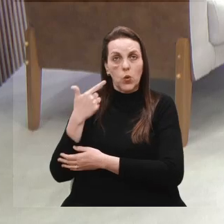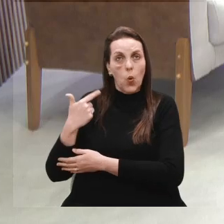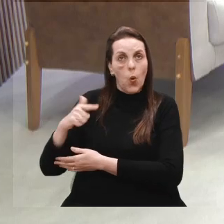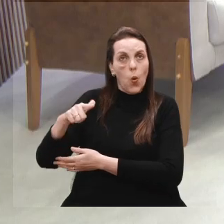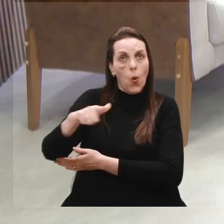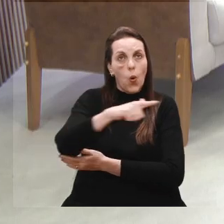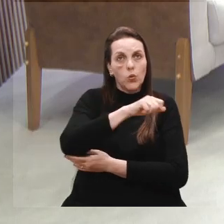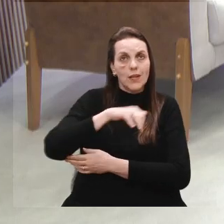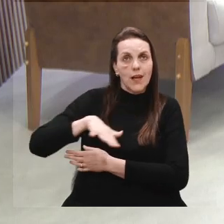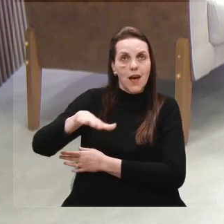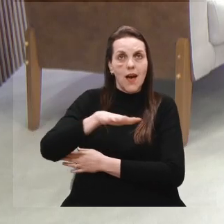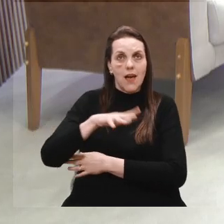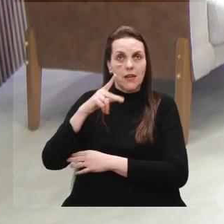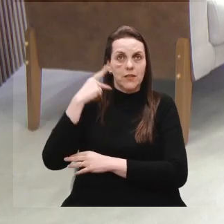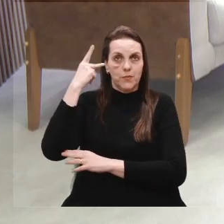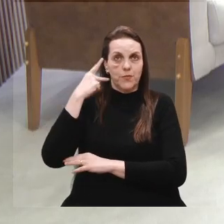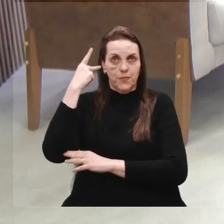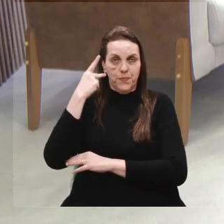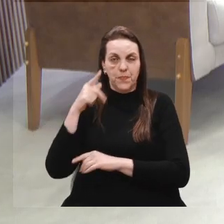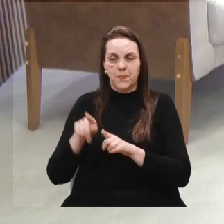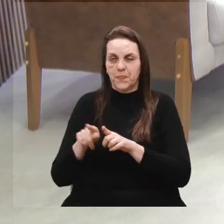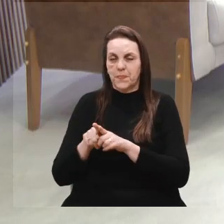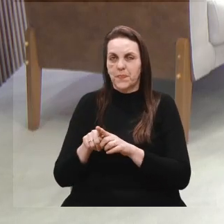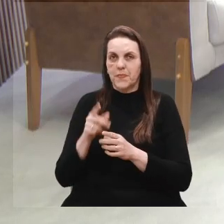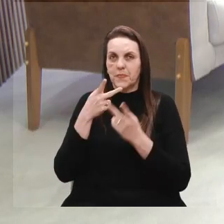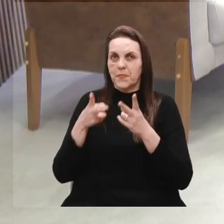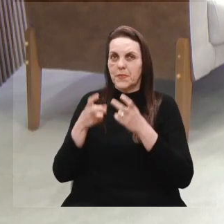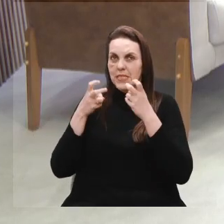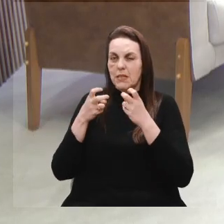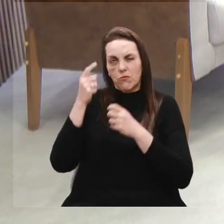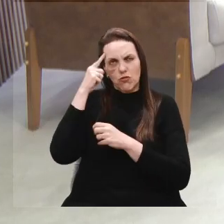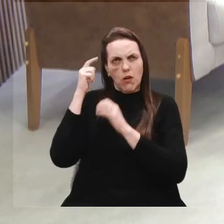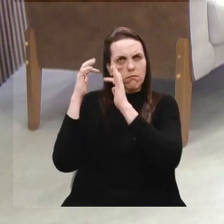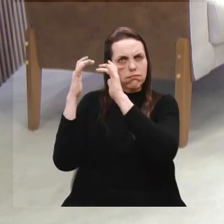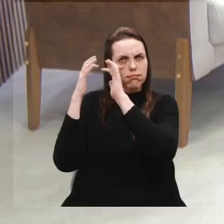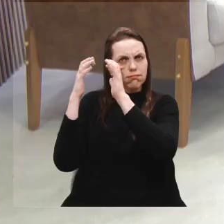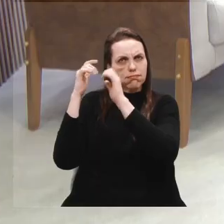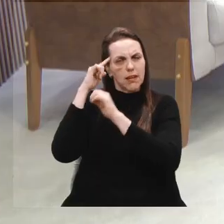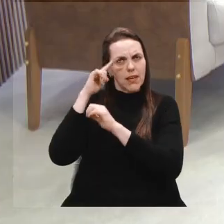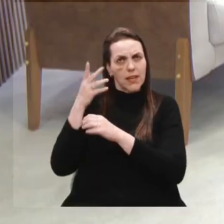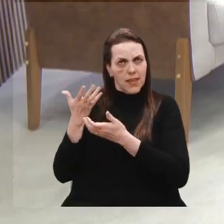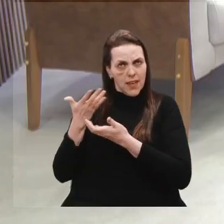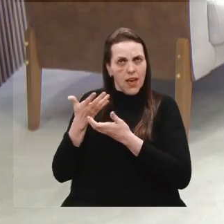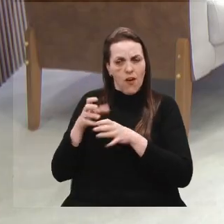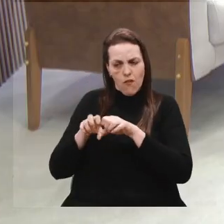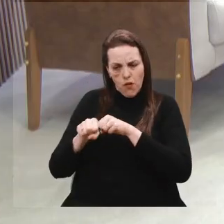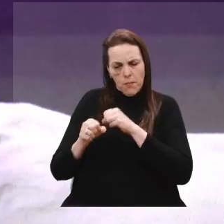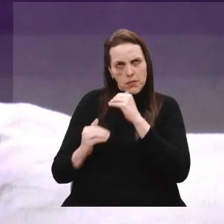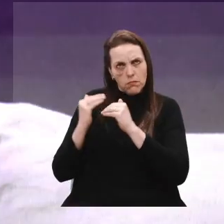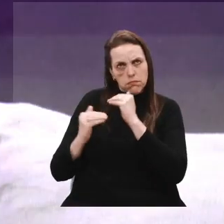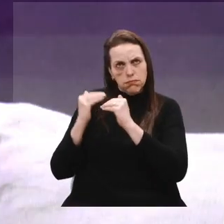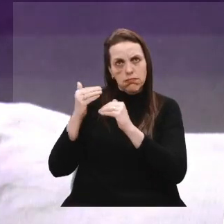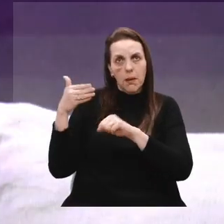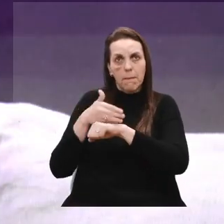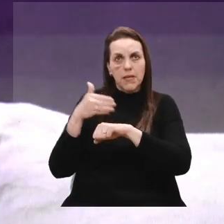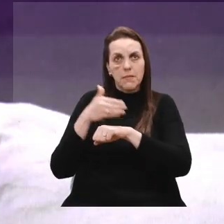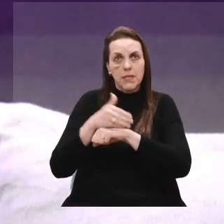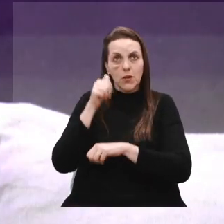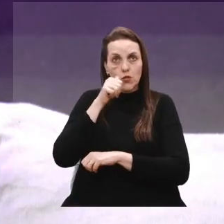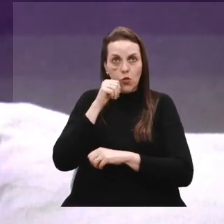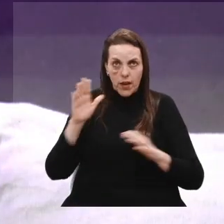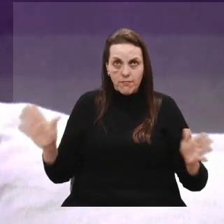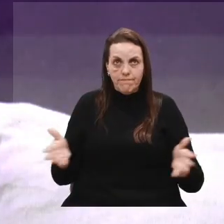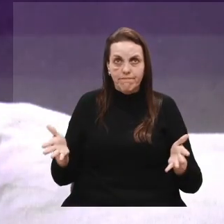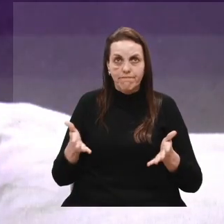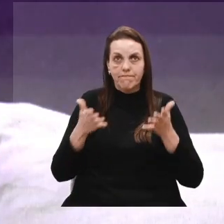setores, né, políticos, enfim. E aí a gente vê que ela já tinha essa cabeça de formação, né, de mulheres para fomentar a participação das mulheres